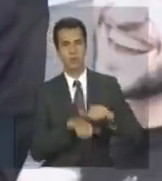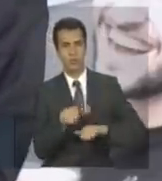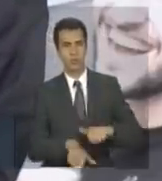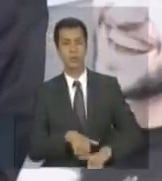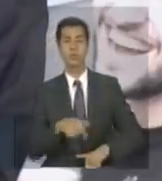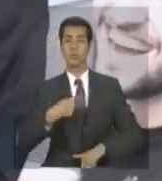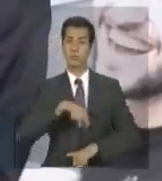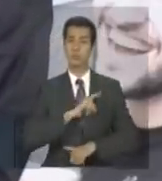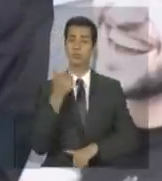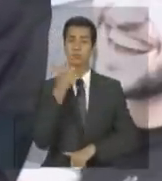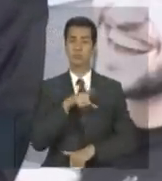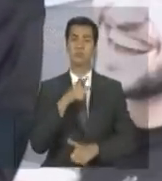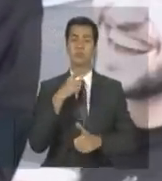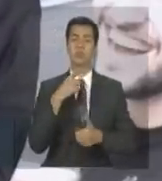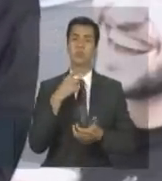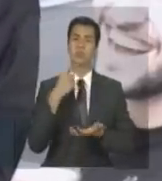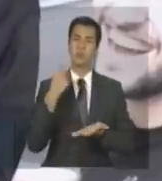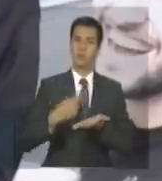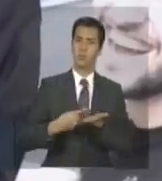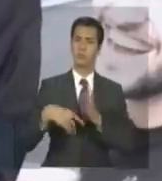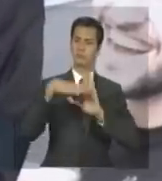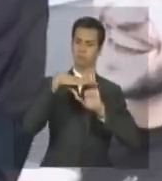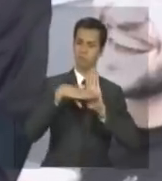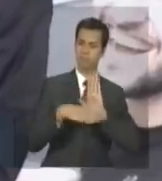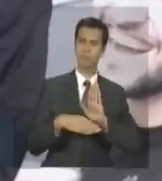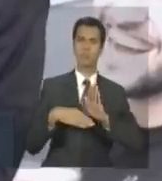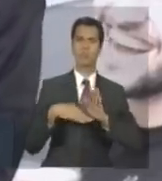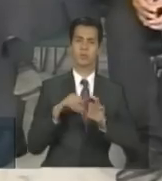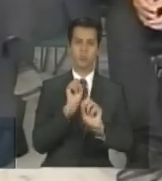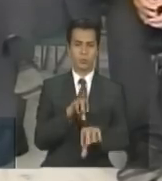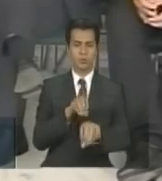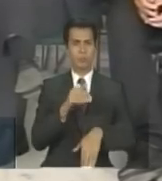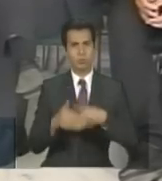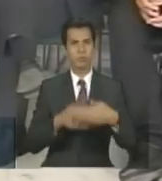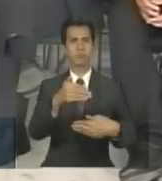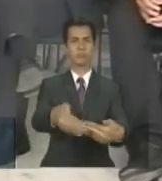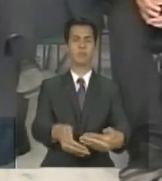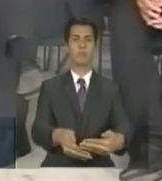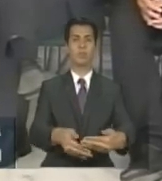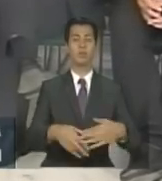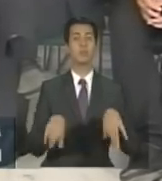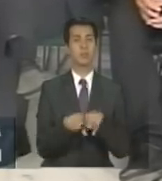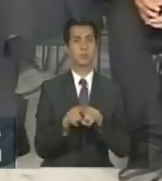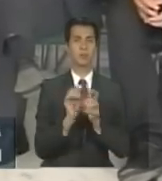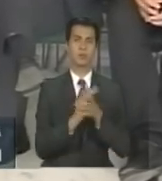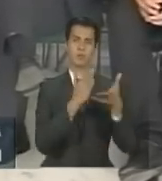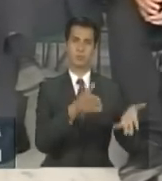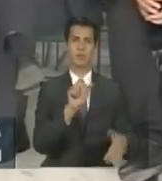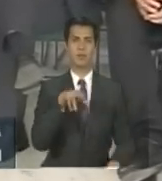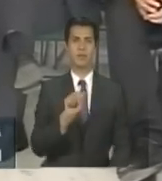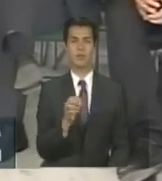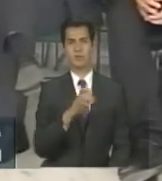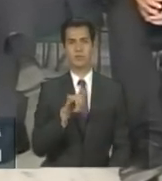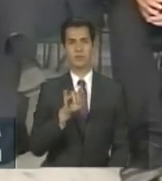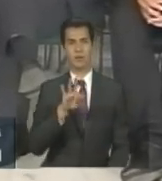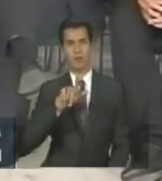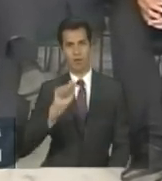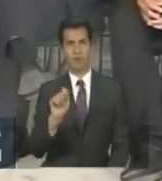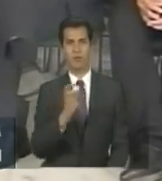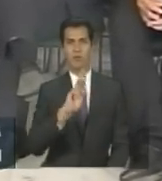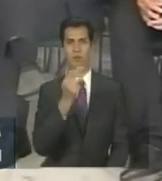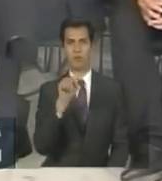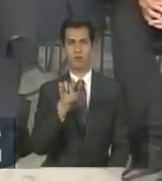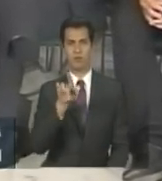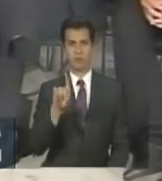educacional. E, sobretudo, meu cumprimento à Ana Estela Haddad, que se sensibilizou